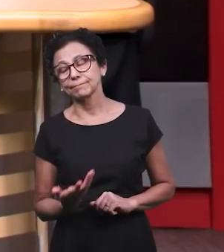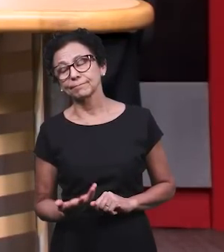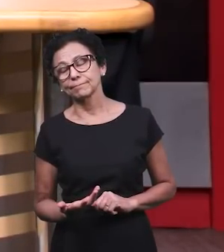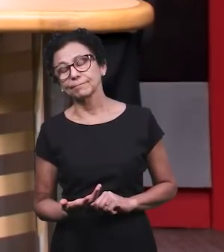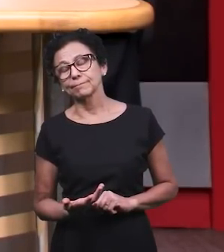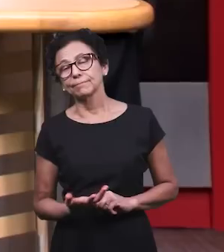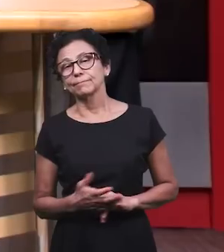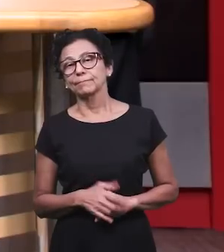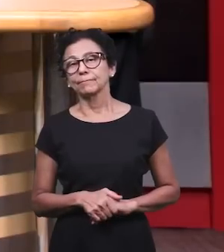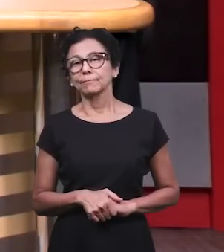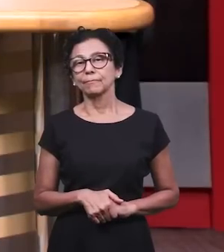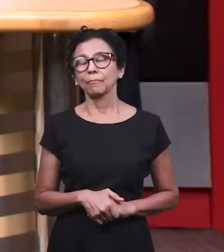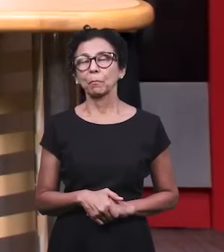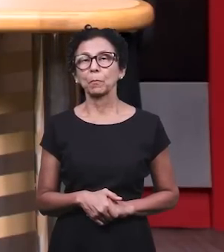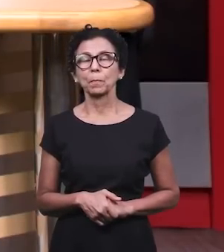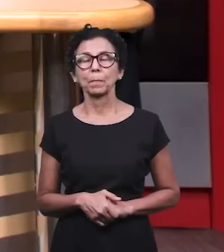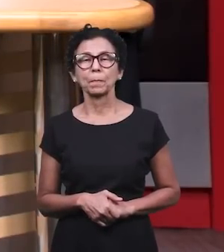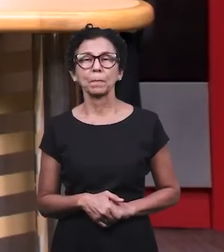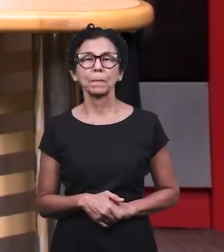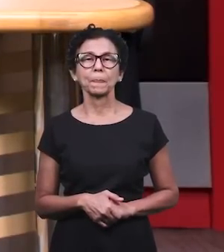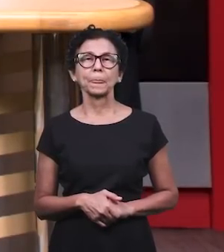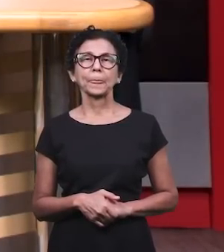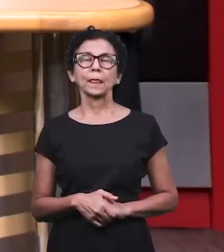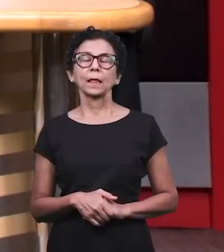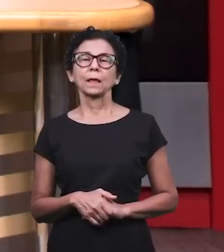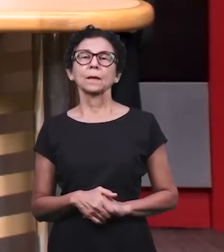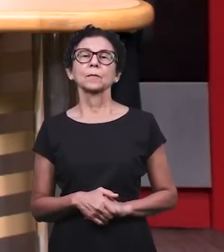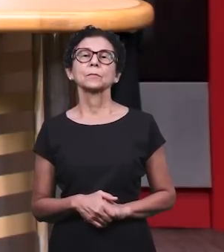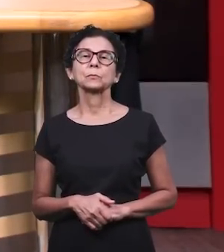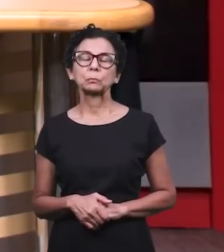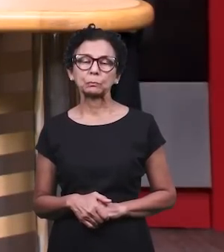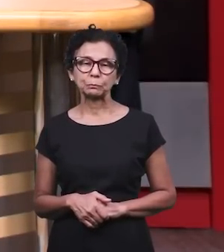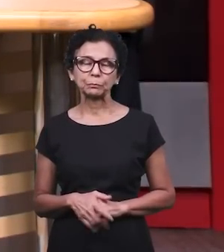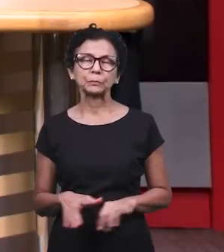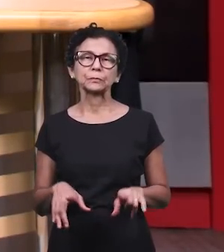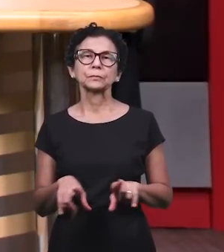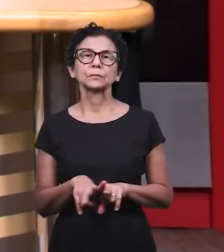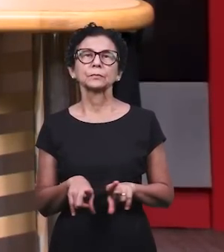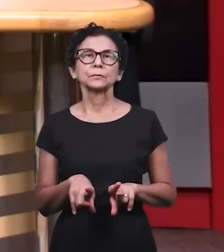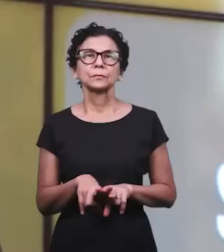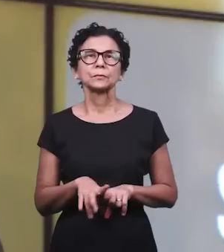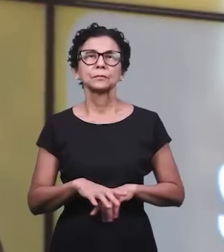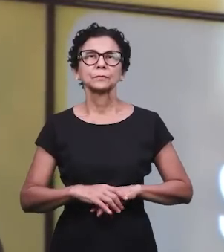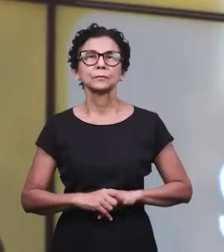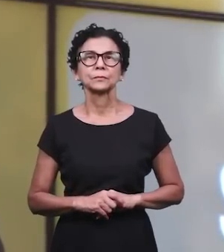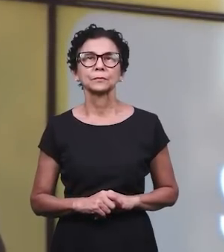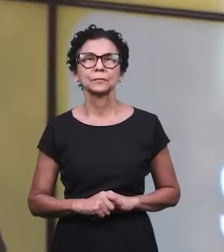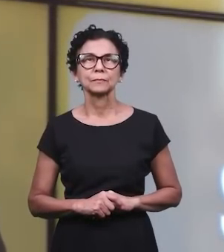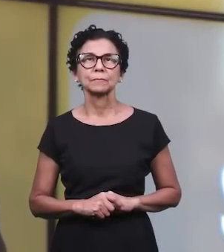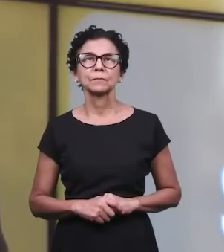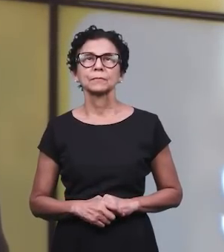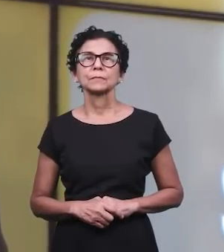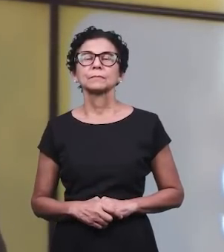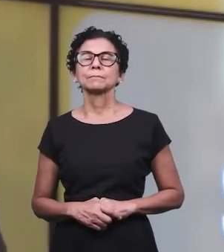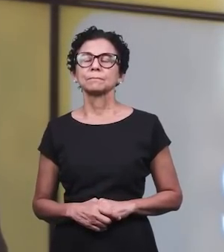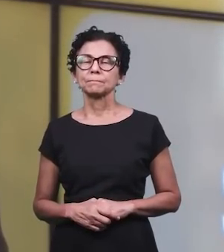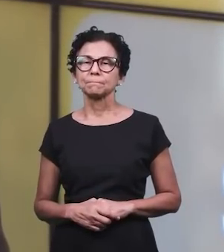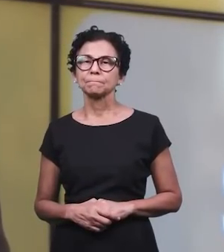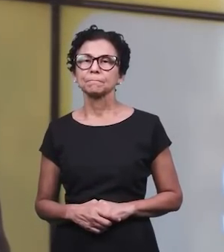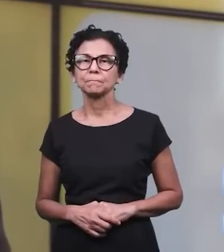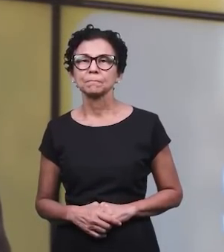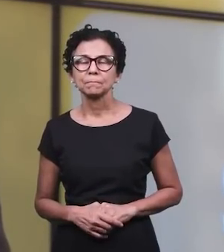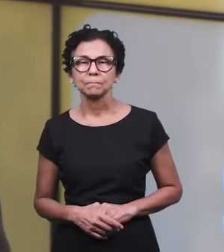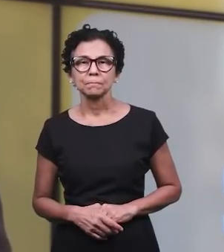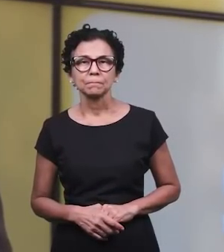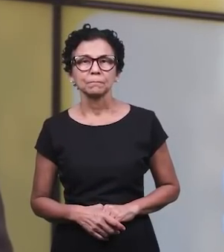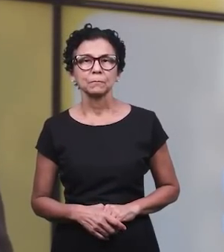ser observado para nós, pais, porque eles riram quando Jesus disse que ela não estava morta, mas dormia.